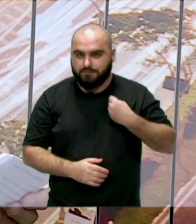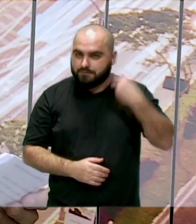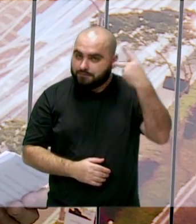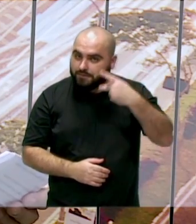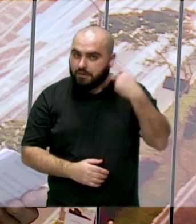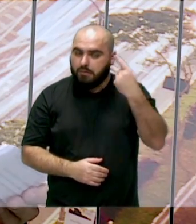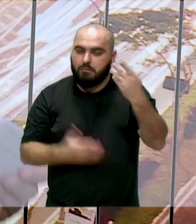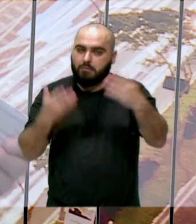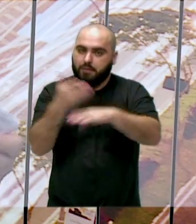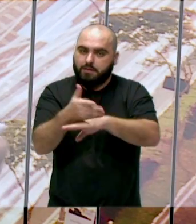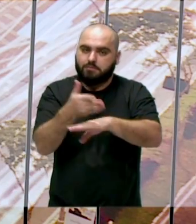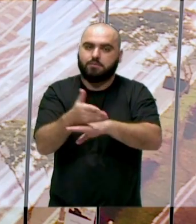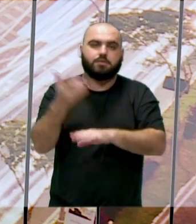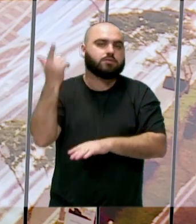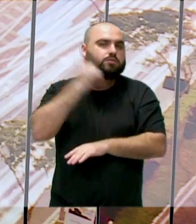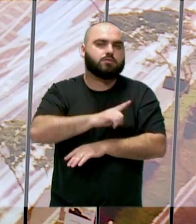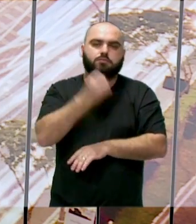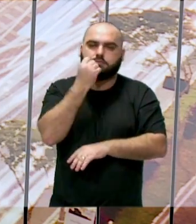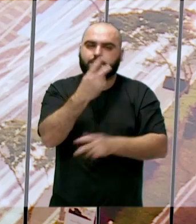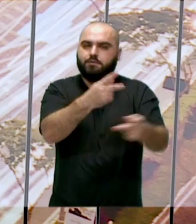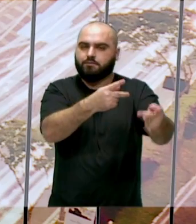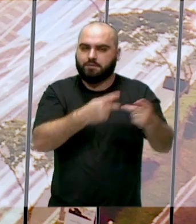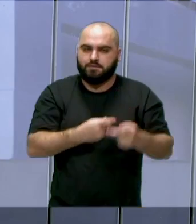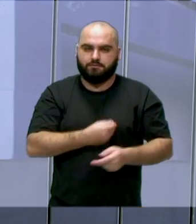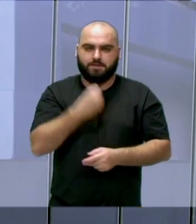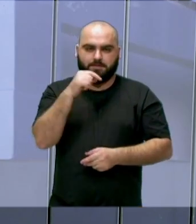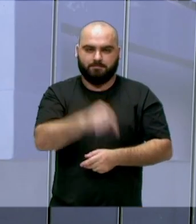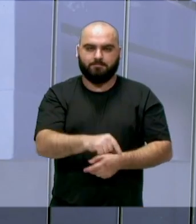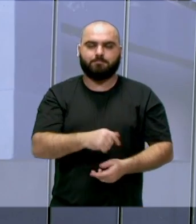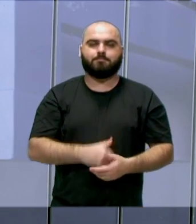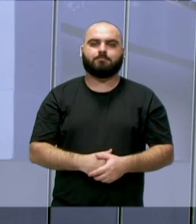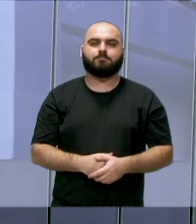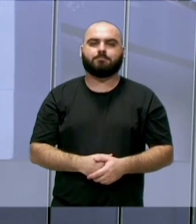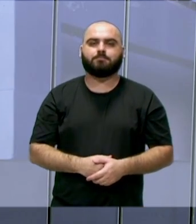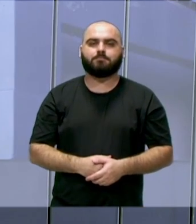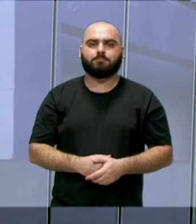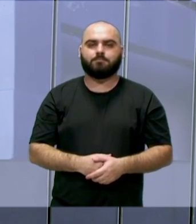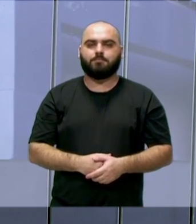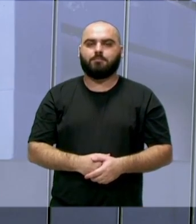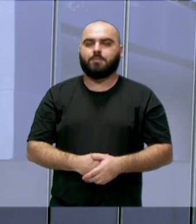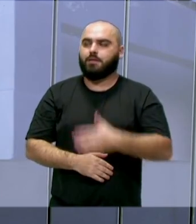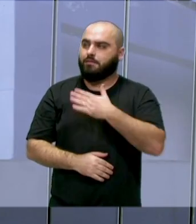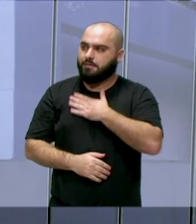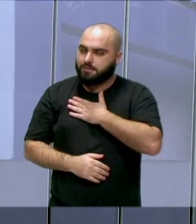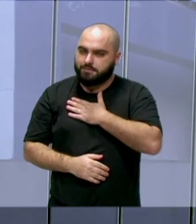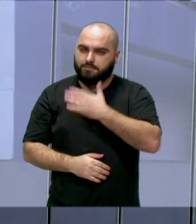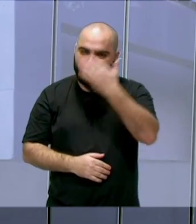participar conosco do programa. Seja sempre bem-vindo aqui a esta casa e à TV Câmara. Eu que